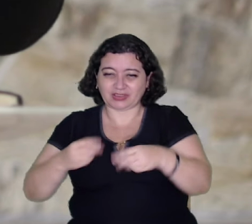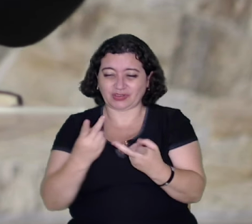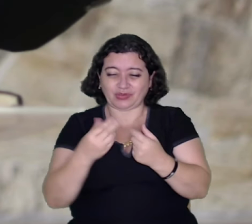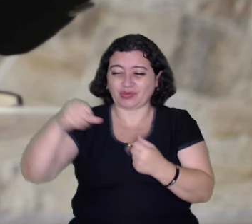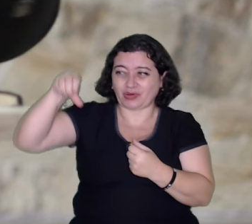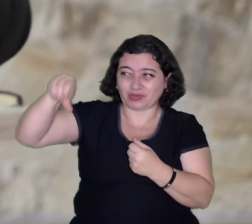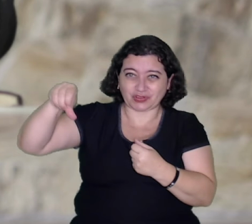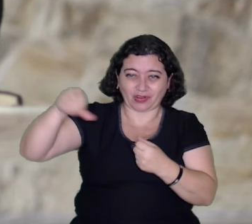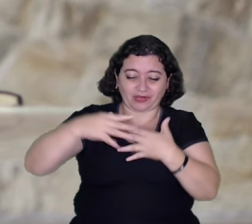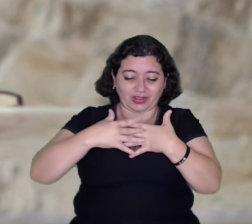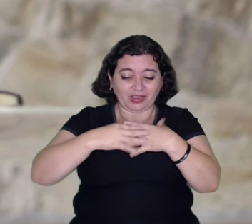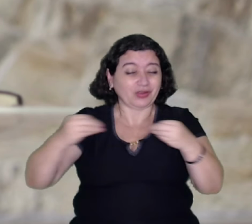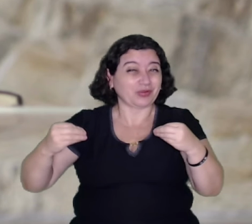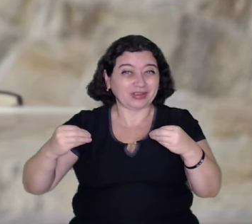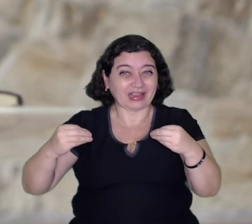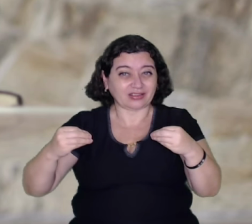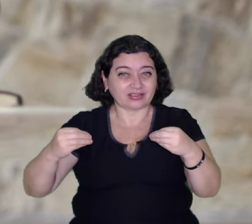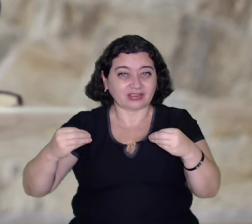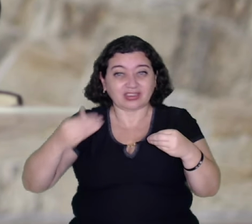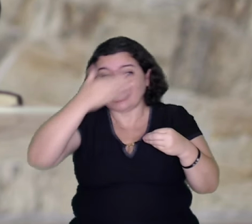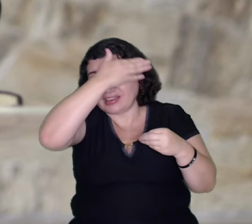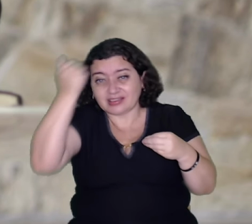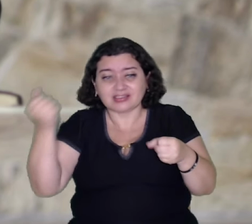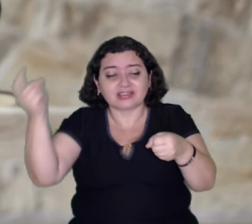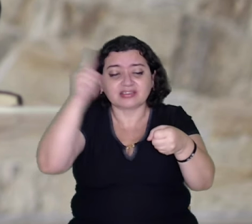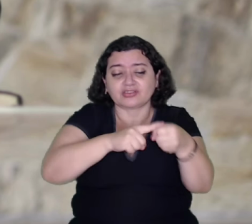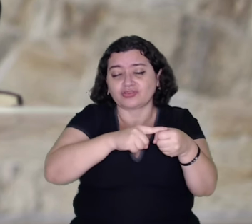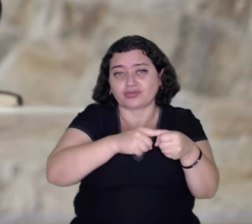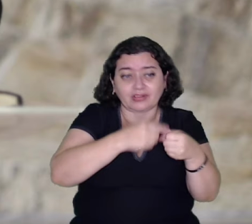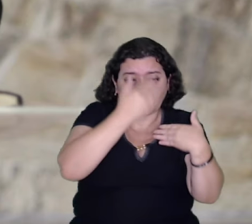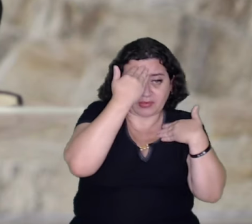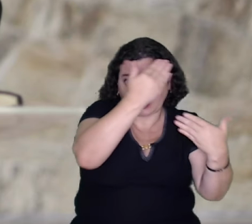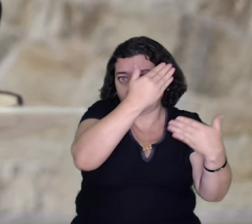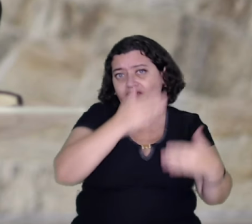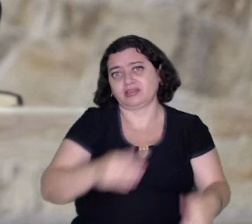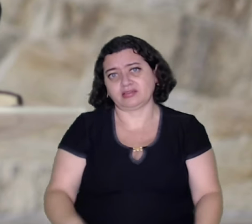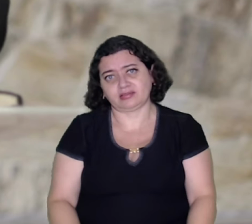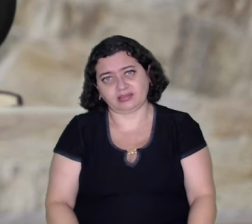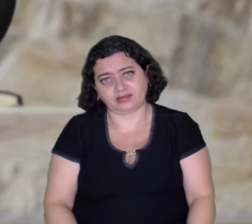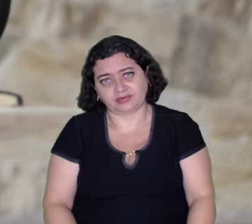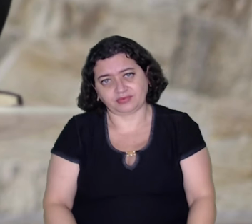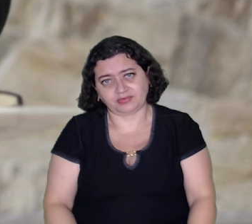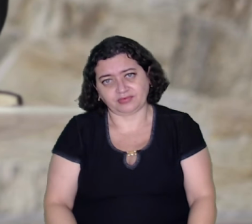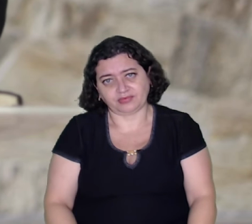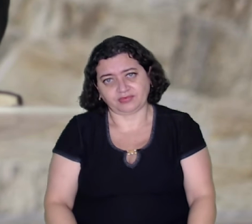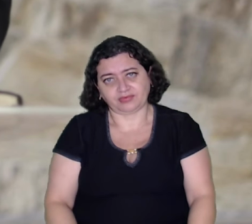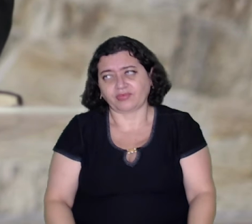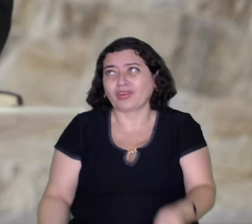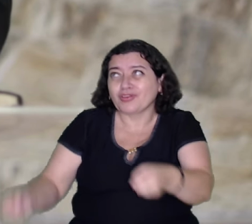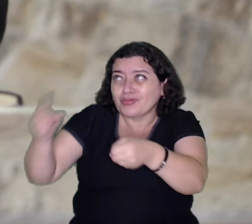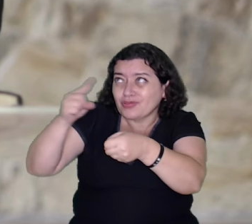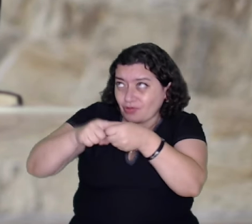foram curados, mas não voltaram. se volte para Jesus.